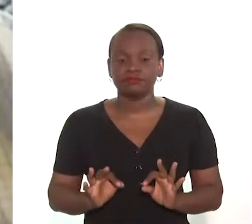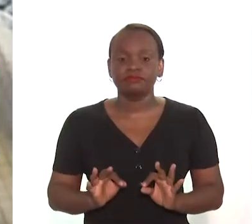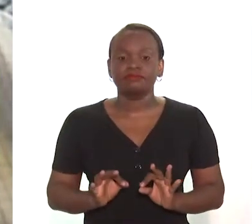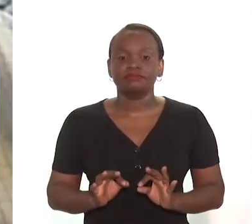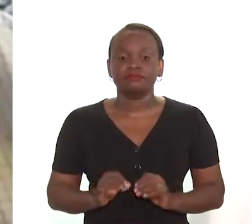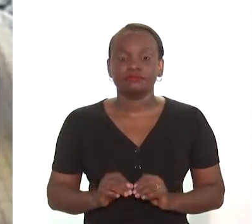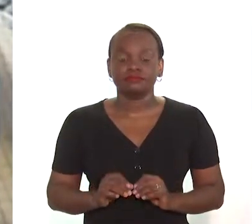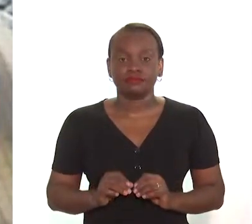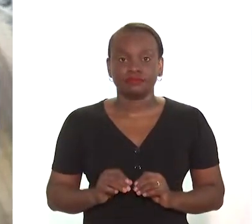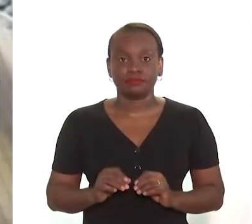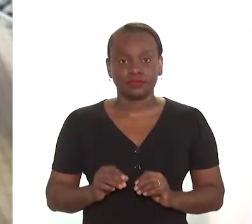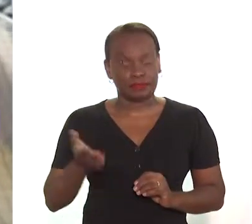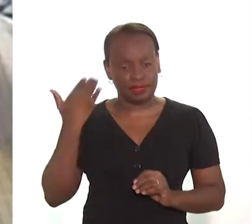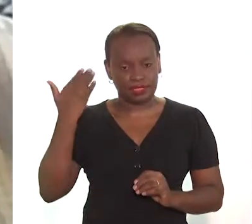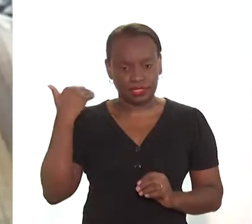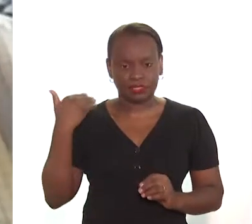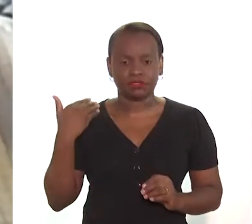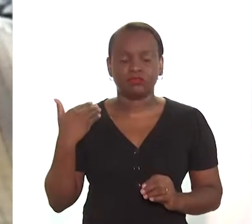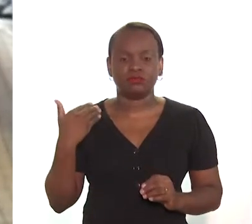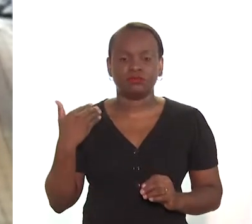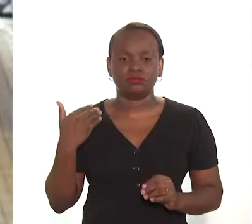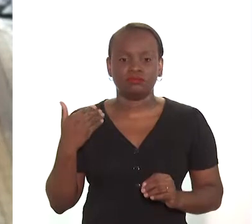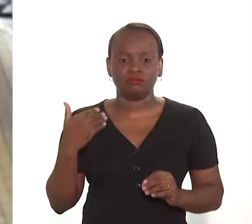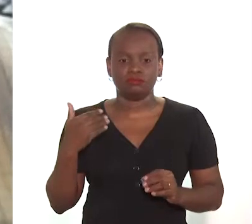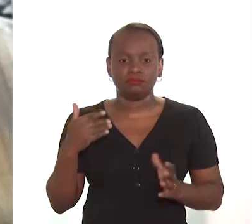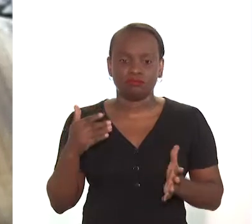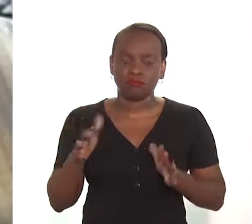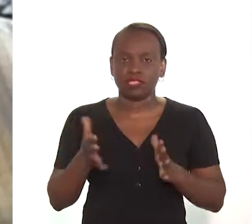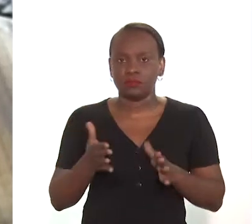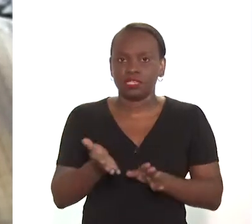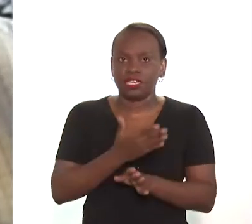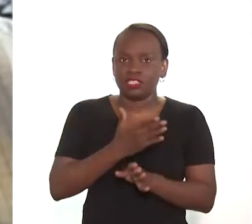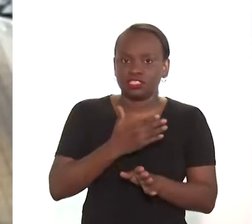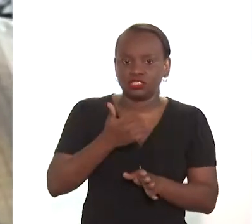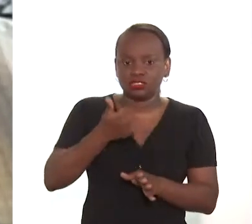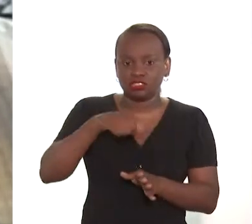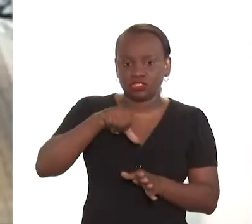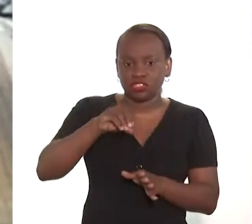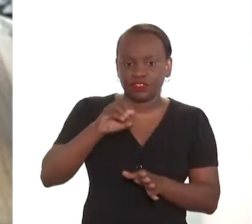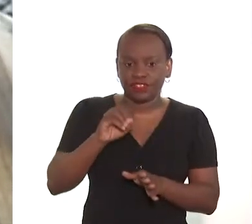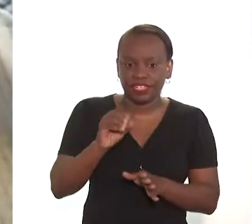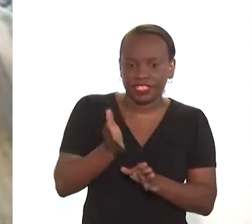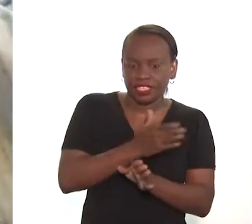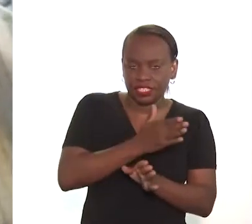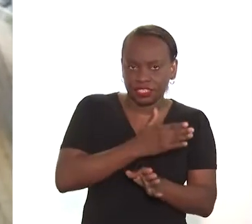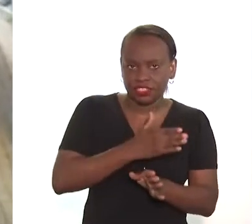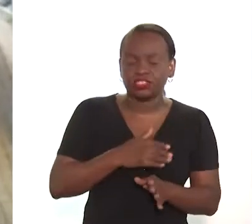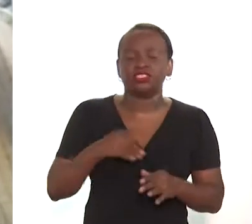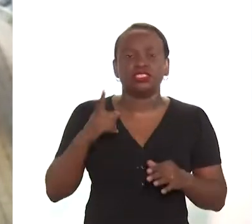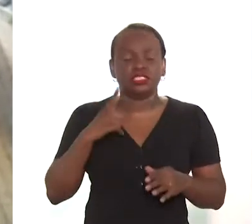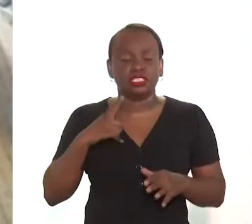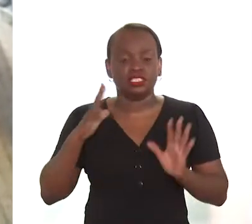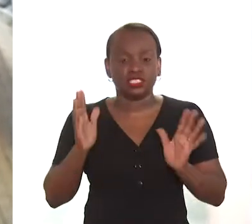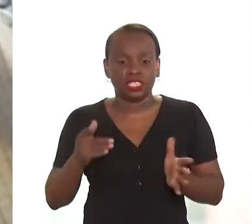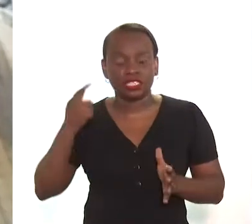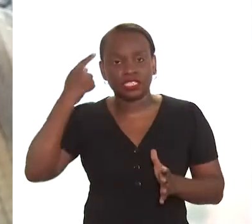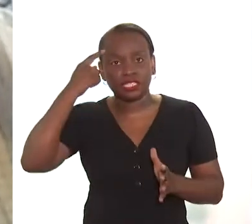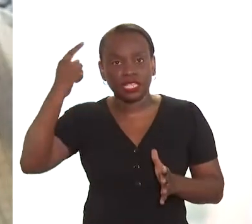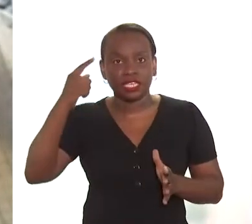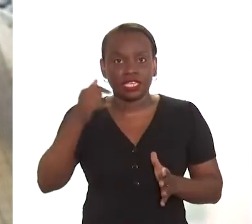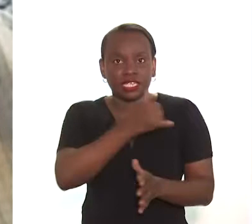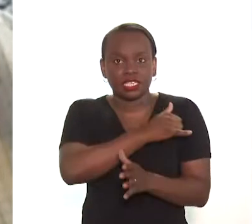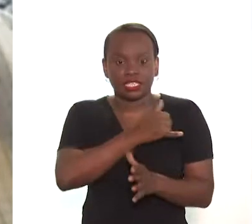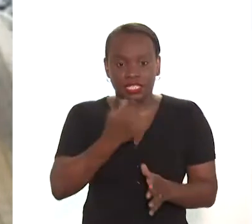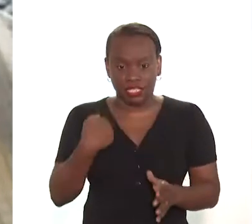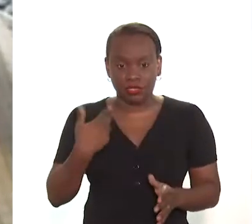fato, eu na época, na altura, um pouquinho antes de 90, tinha já uma